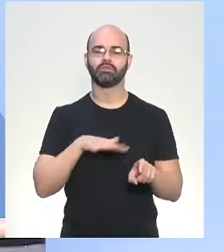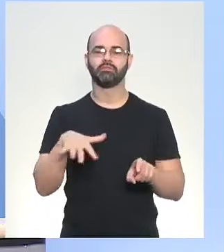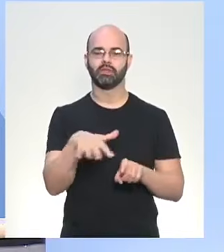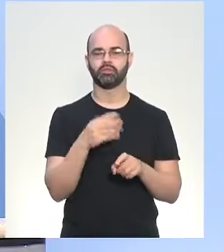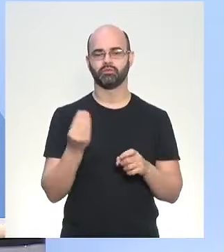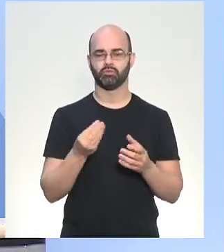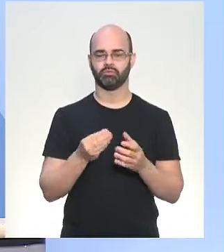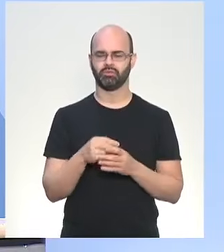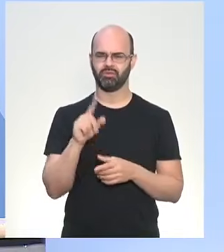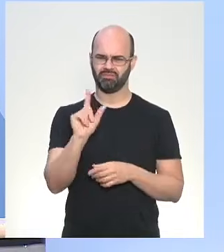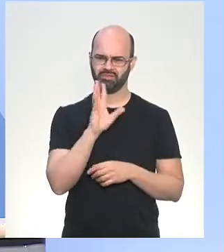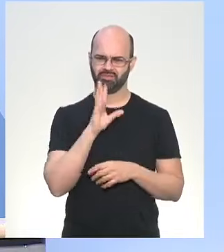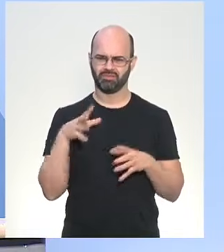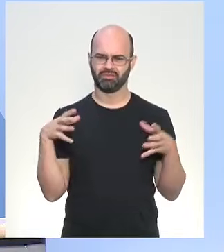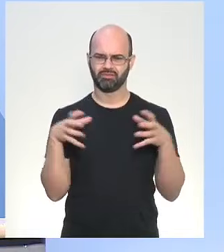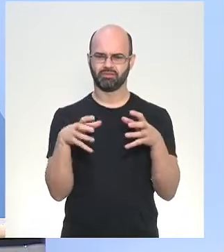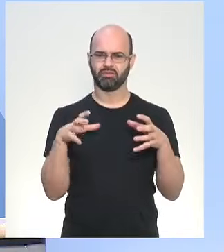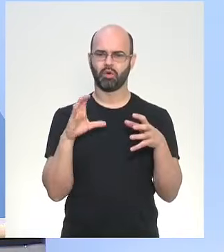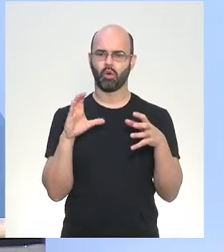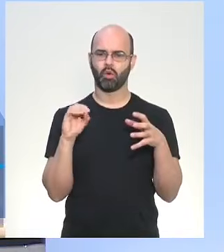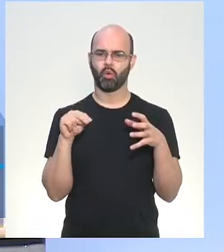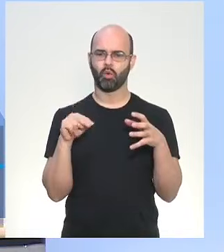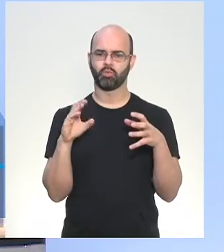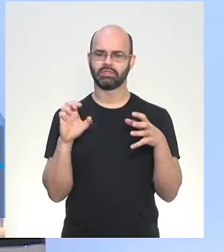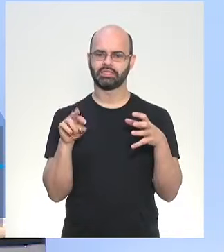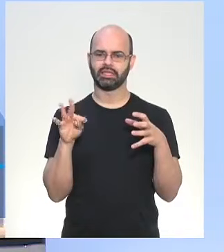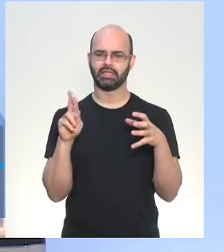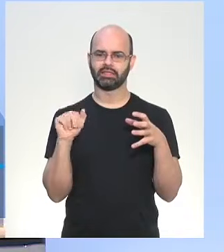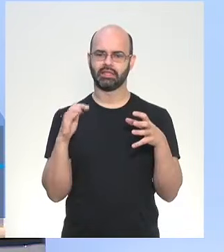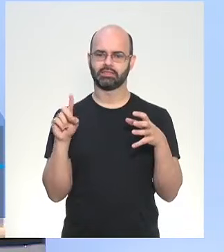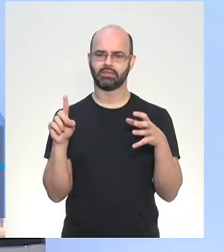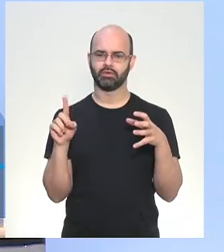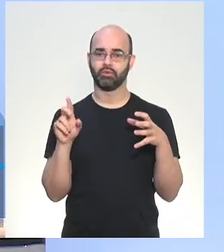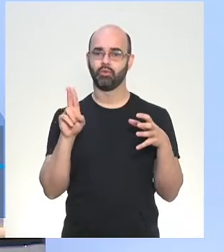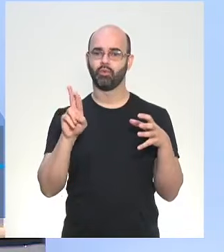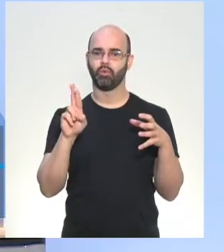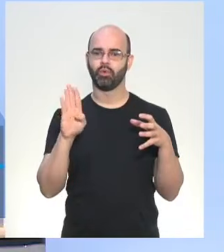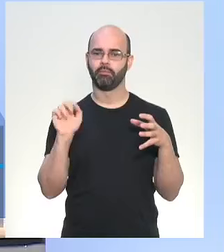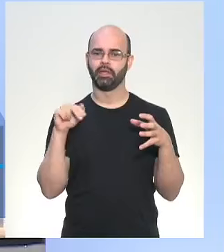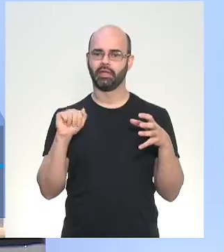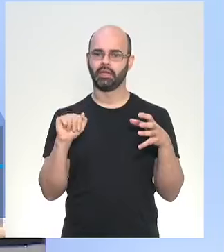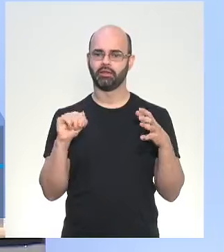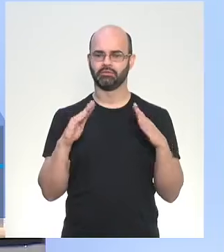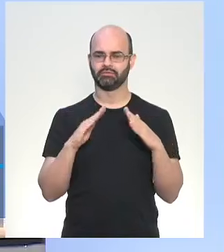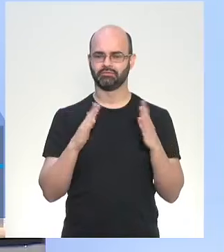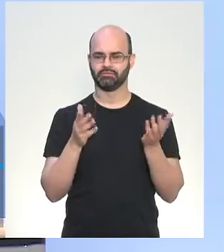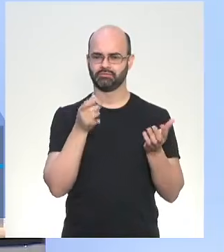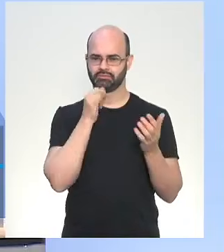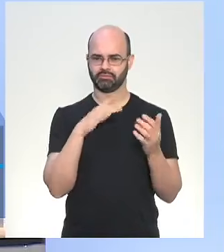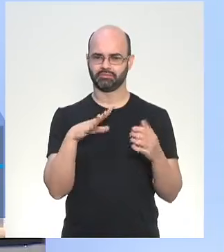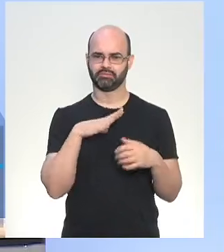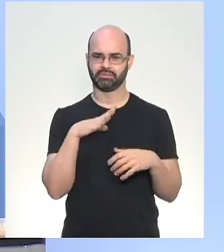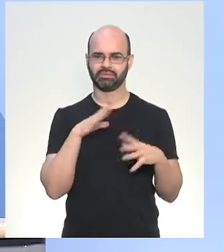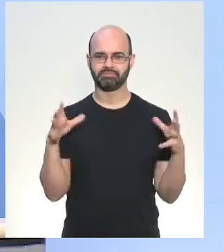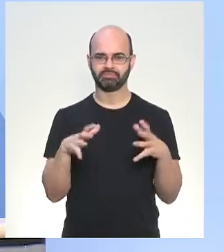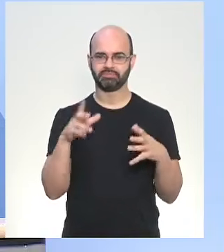uma concentração urbana? Vai saber já já. Preste atenção no